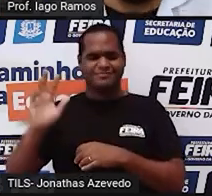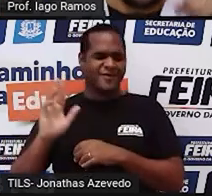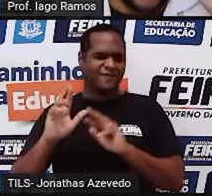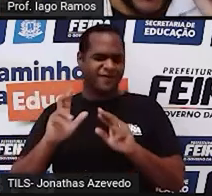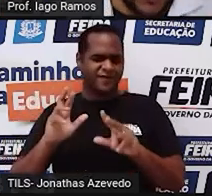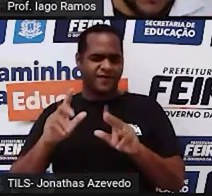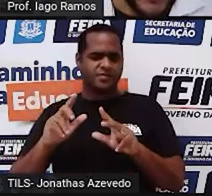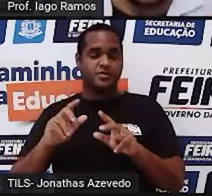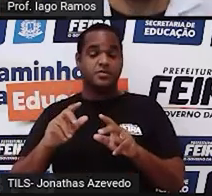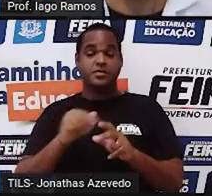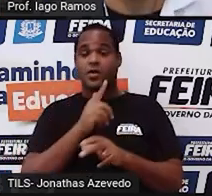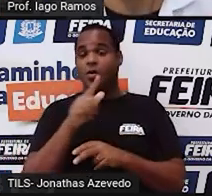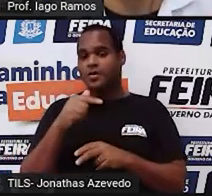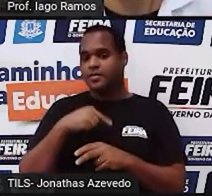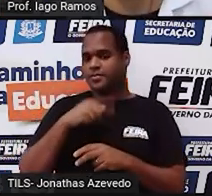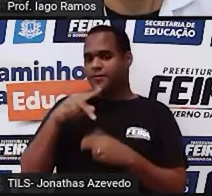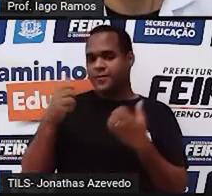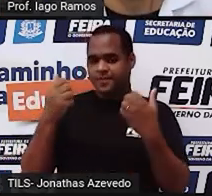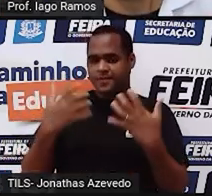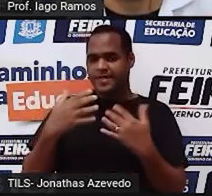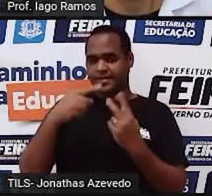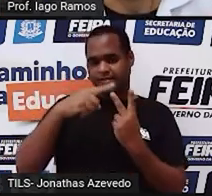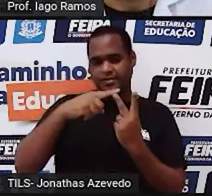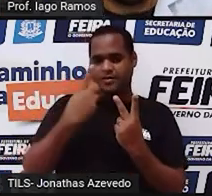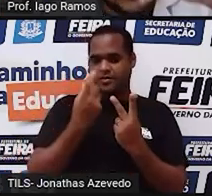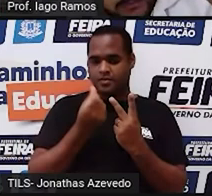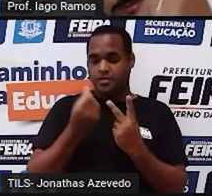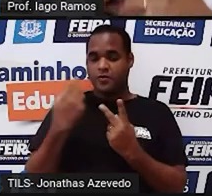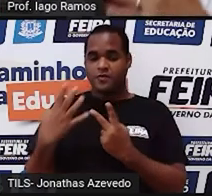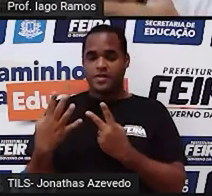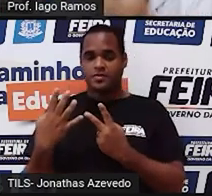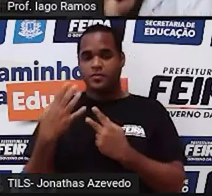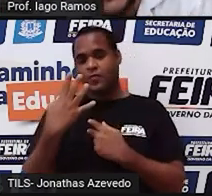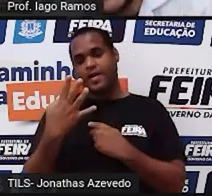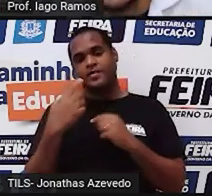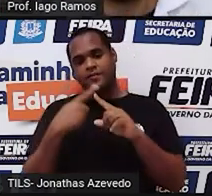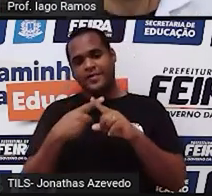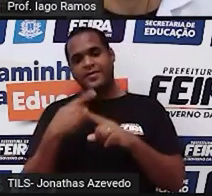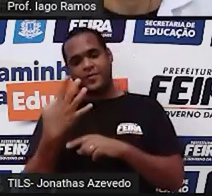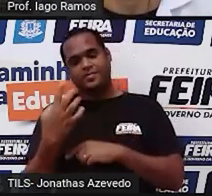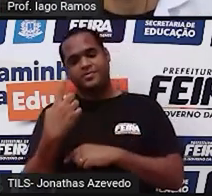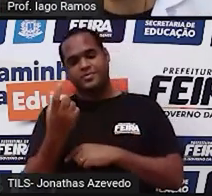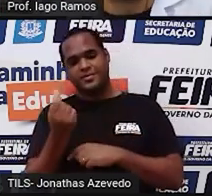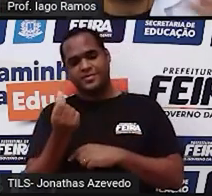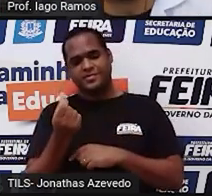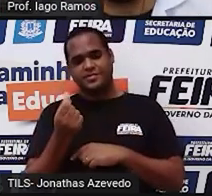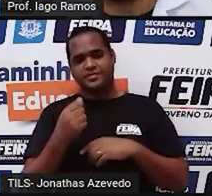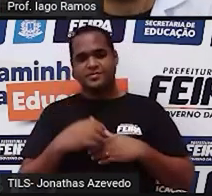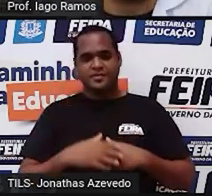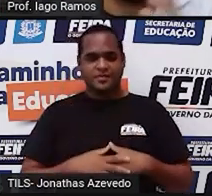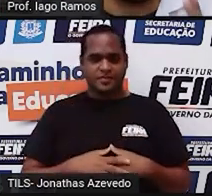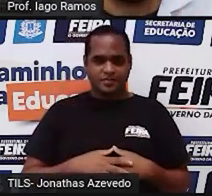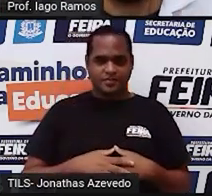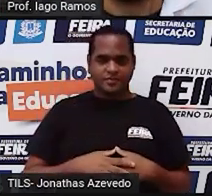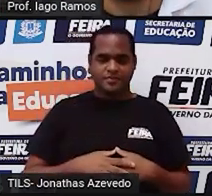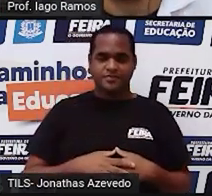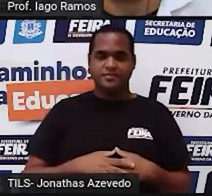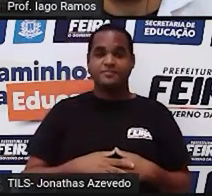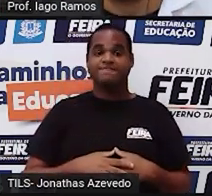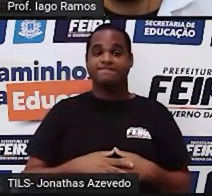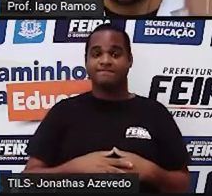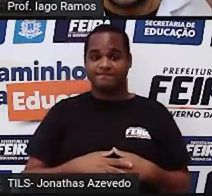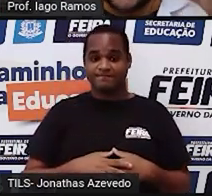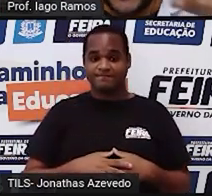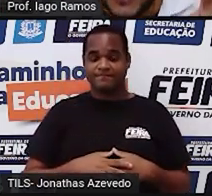9 Professor raiz quadrada 16 é quatro porque quatro vezes quatro para 16 é exato não é diz